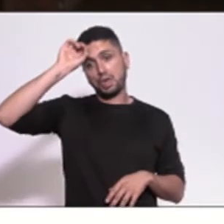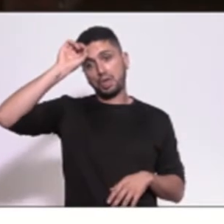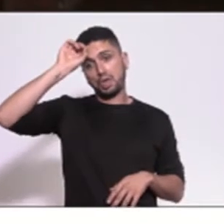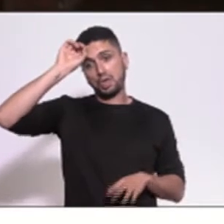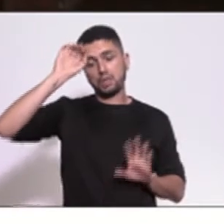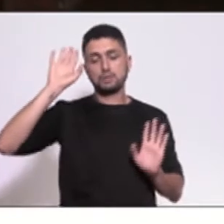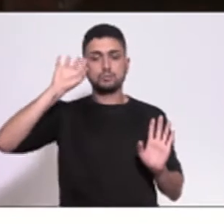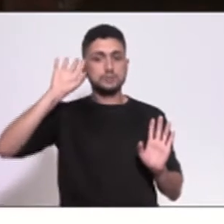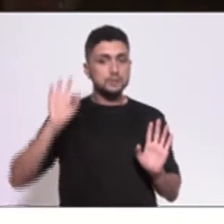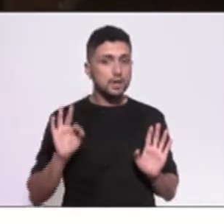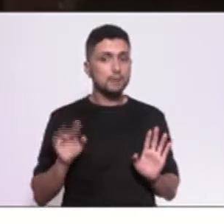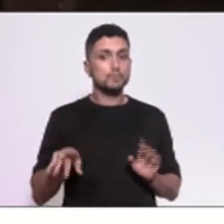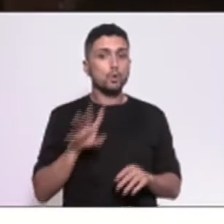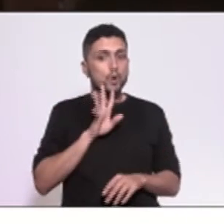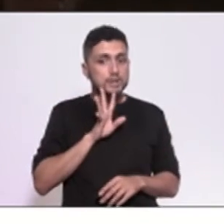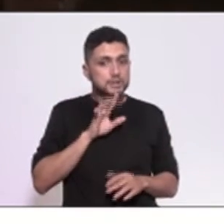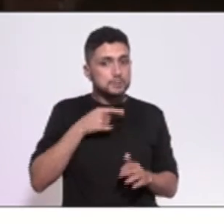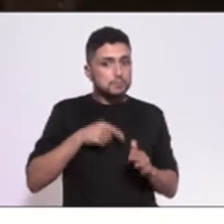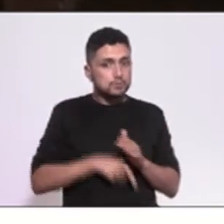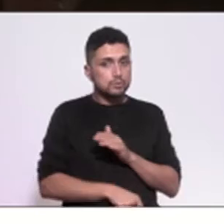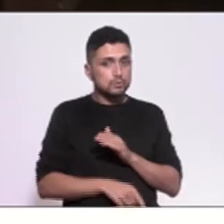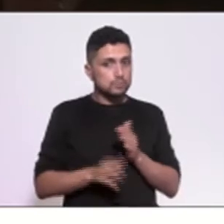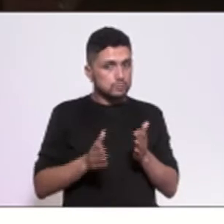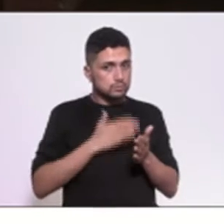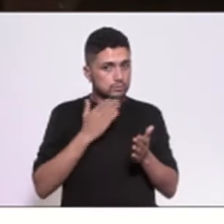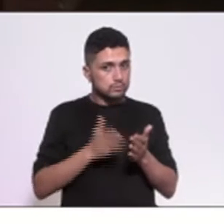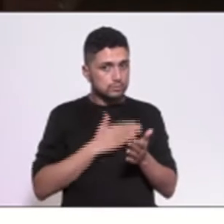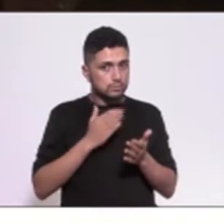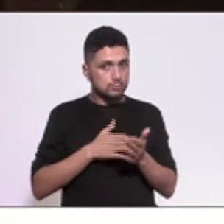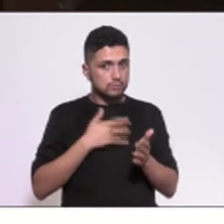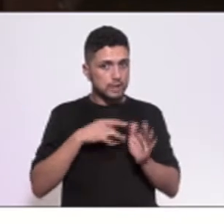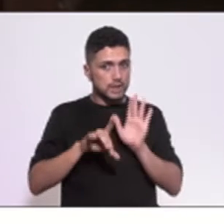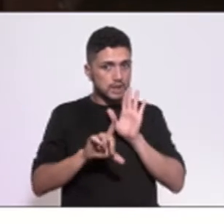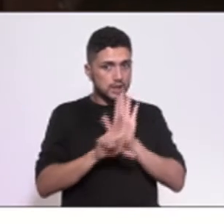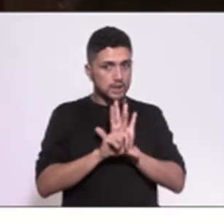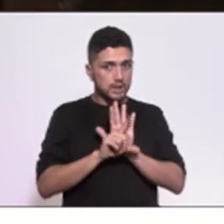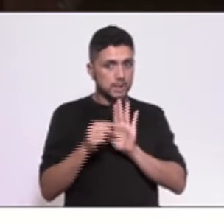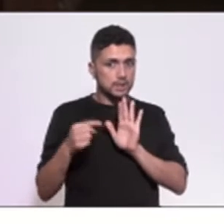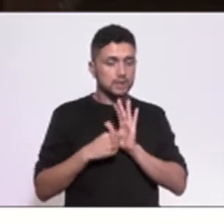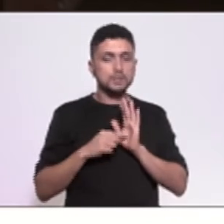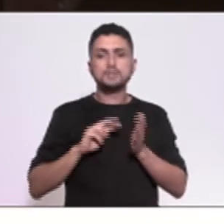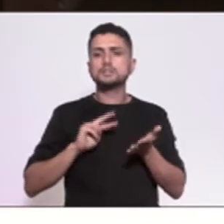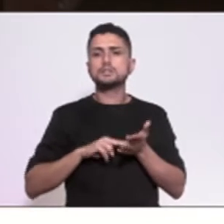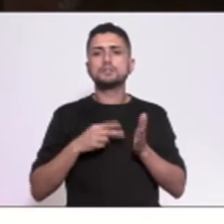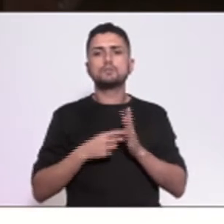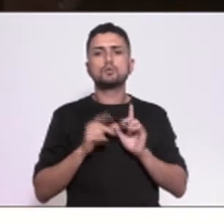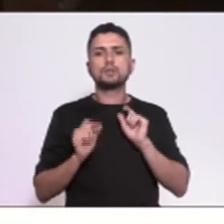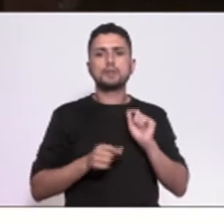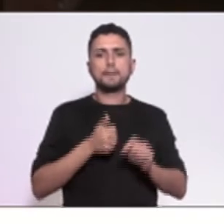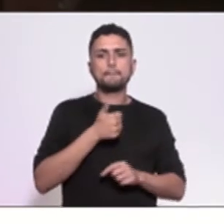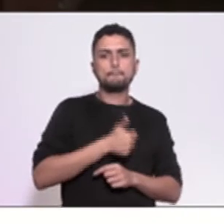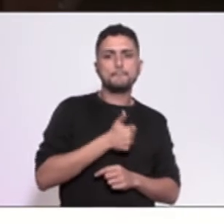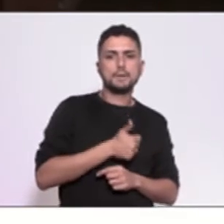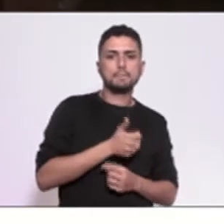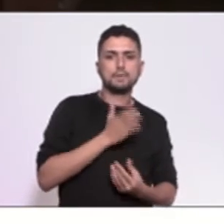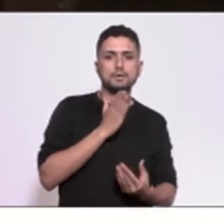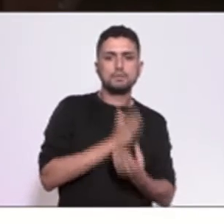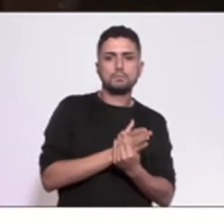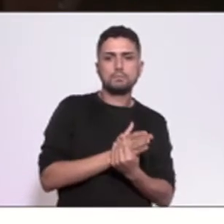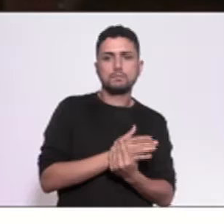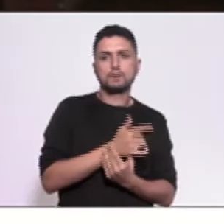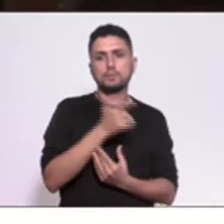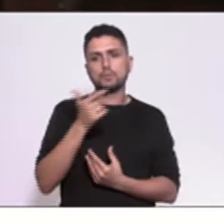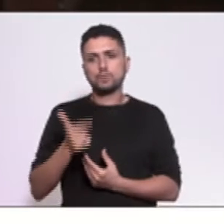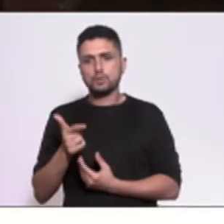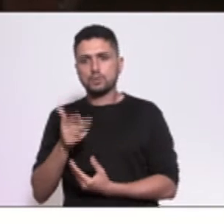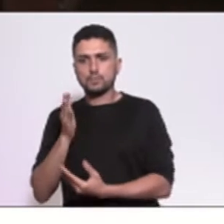têm assim o conhecimento do que sejam essas instâncias. O que significa primeira instância, segunda instância e trânsito